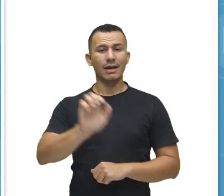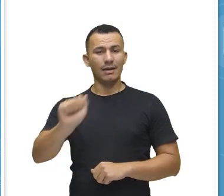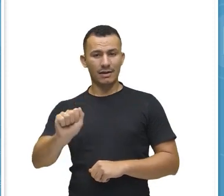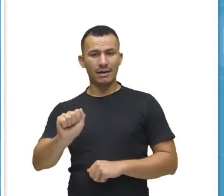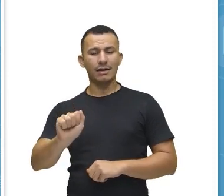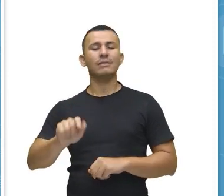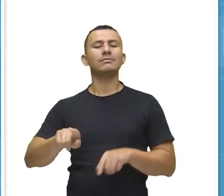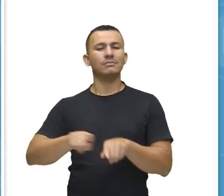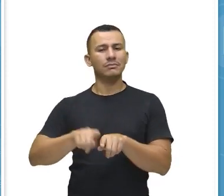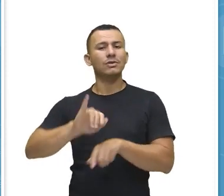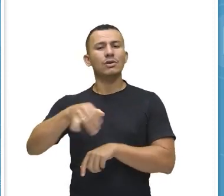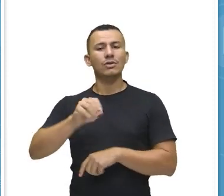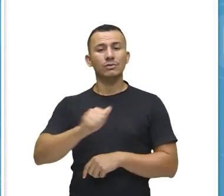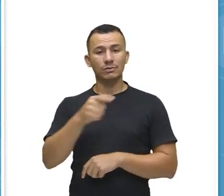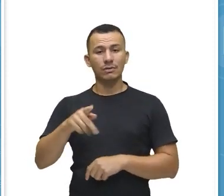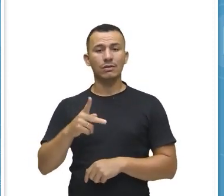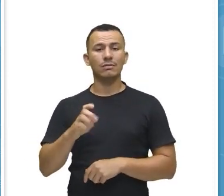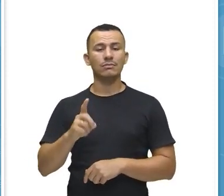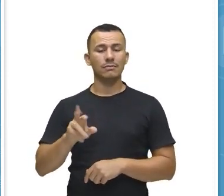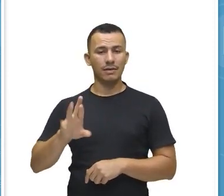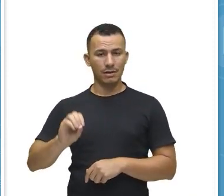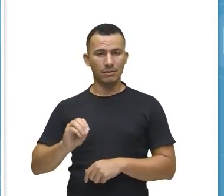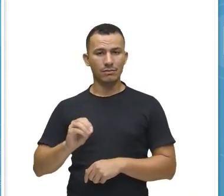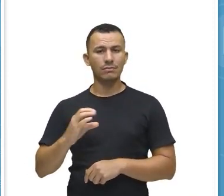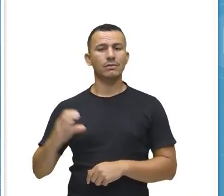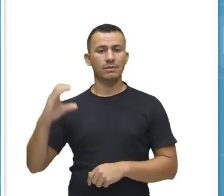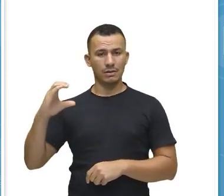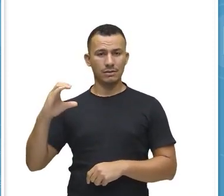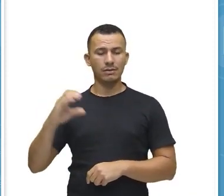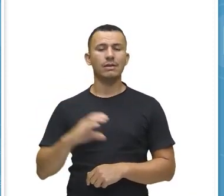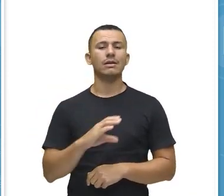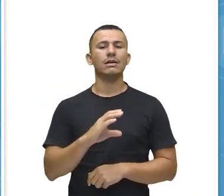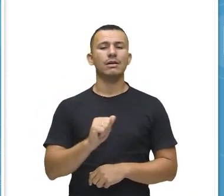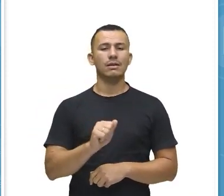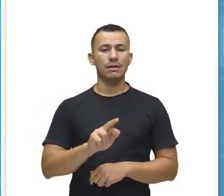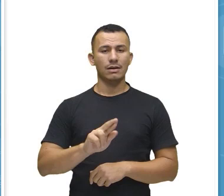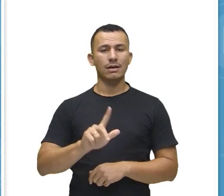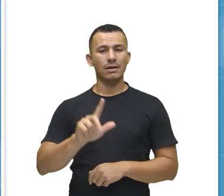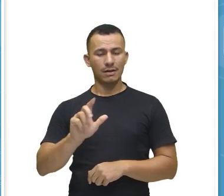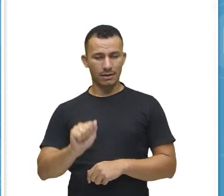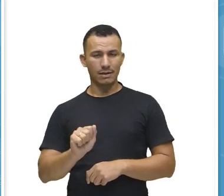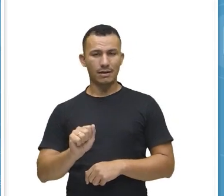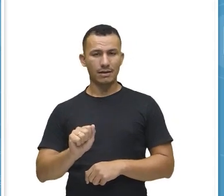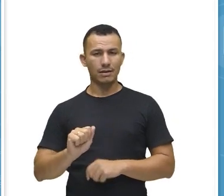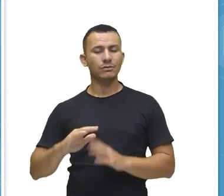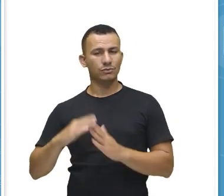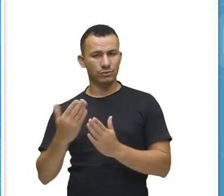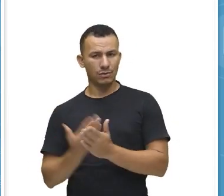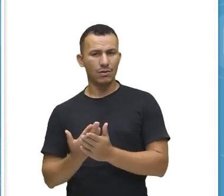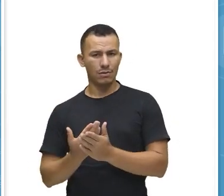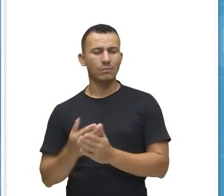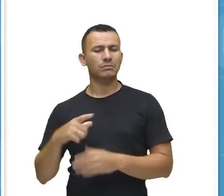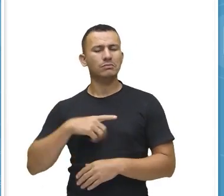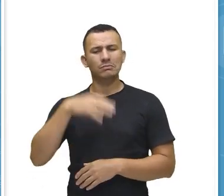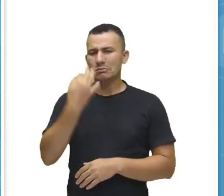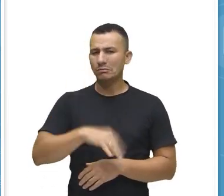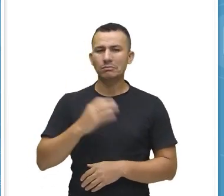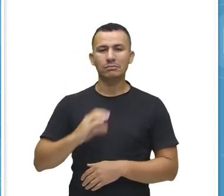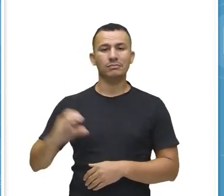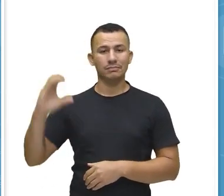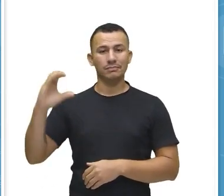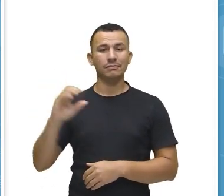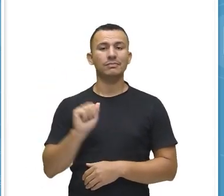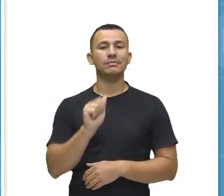João Pedro aqui, João Pedro, letra C também. Carla Patrícia, Escola Carla Patrícia, letra C de certeza, disse a